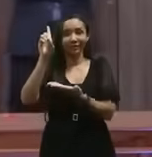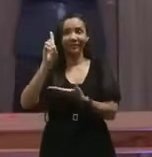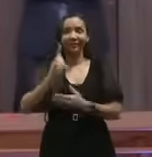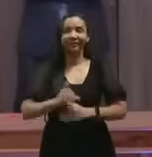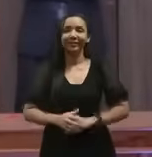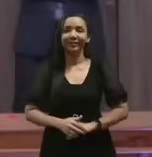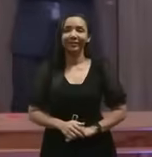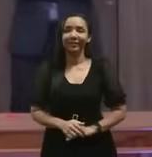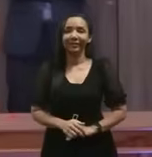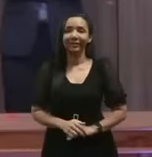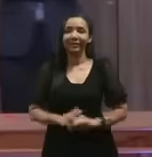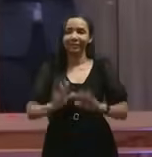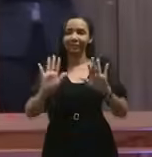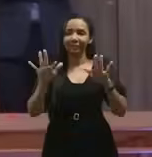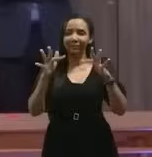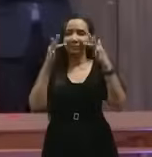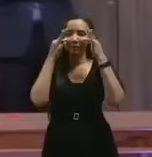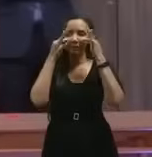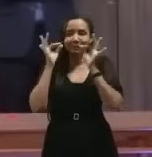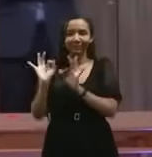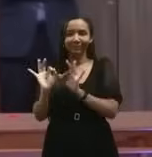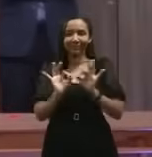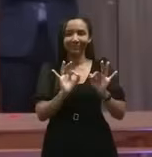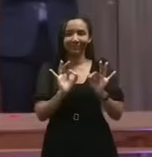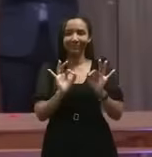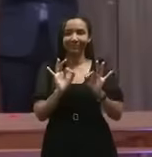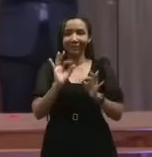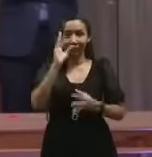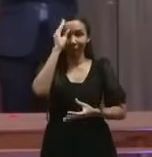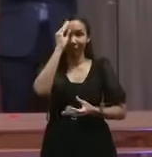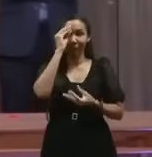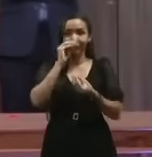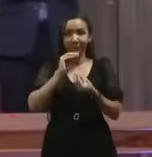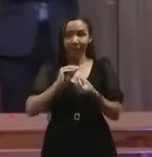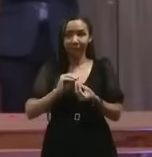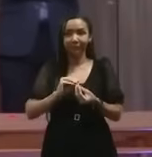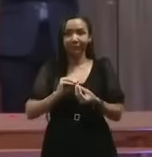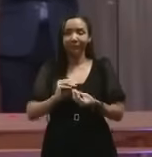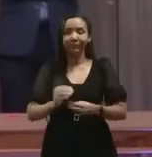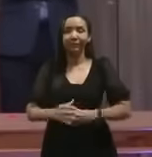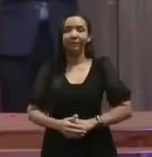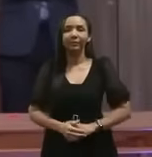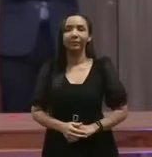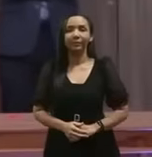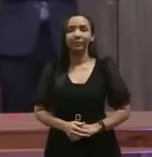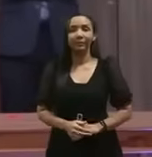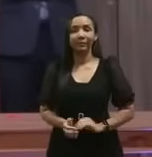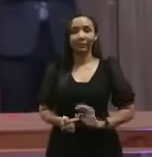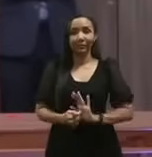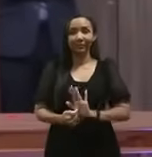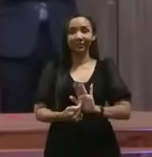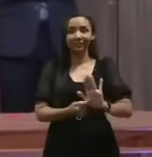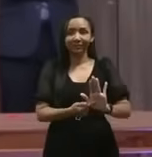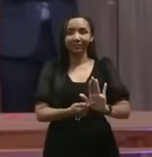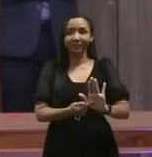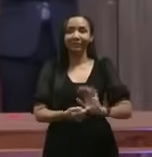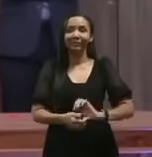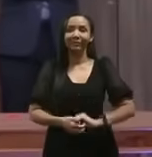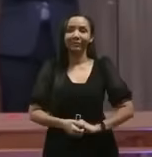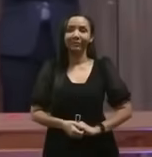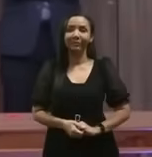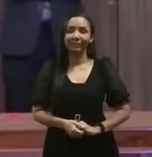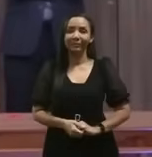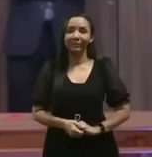agora preste bem atenção e eu finalizo aqui eu vou mostrar hoje o que é mais